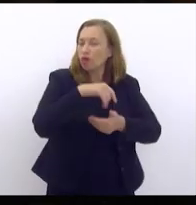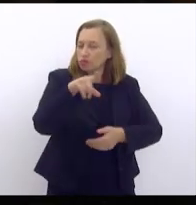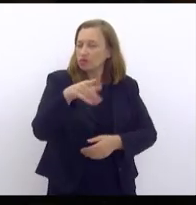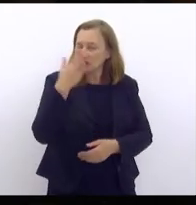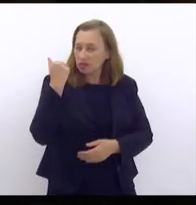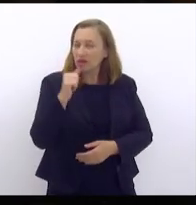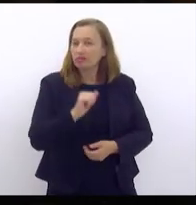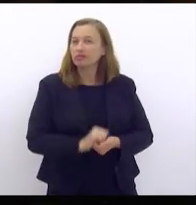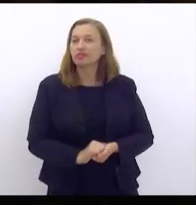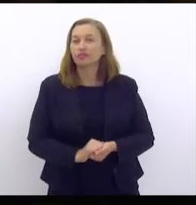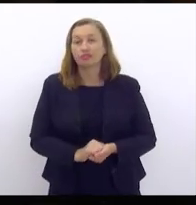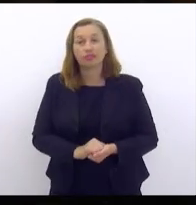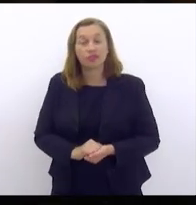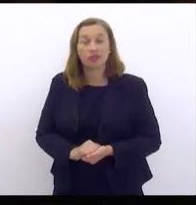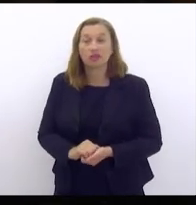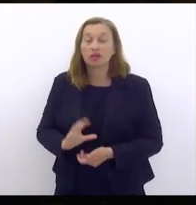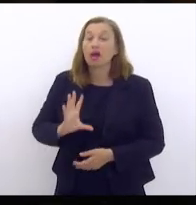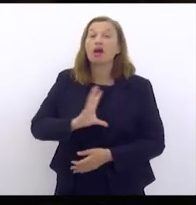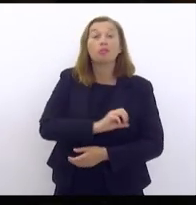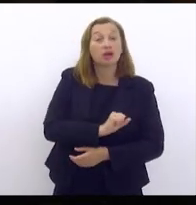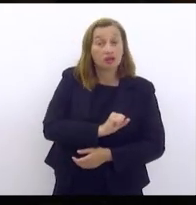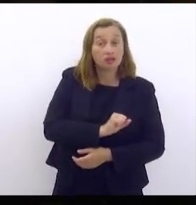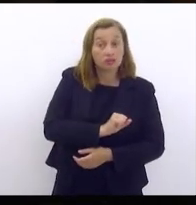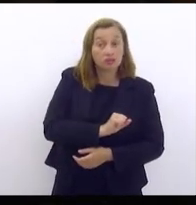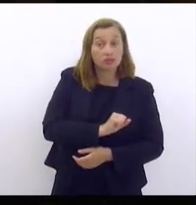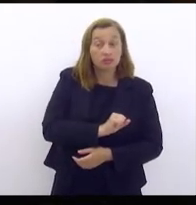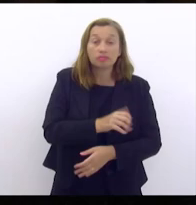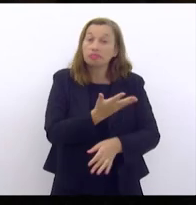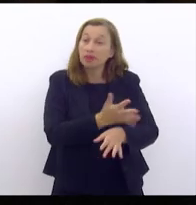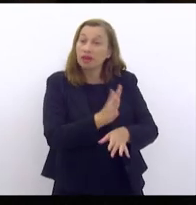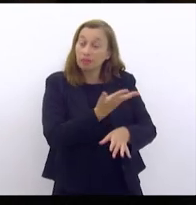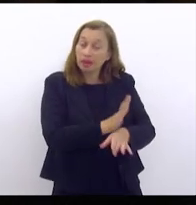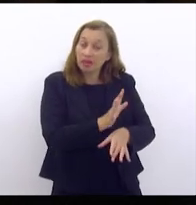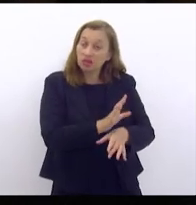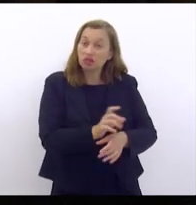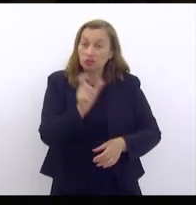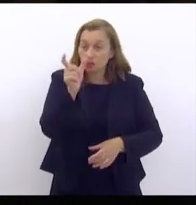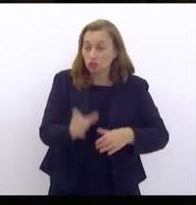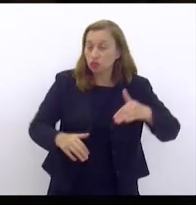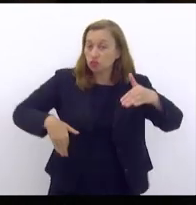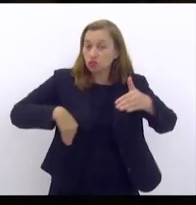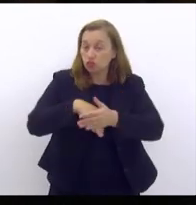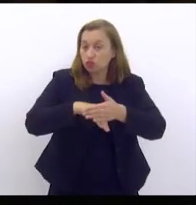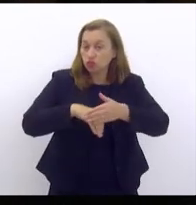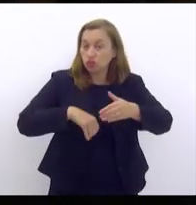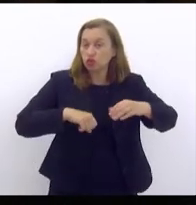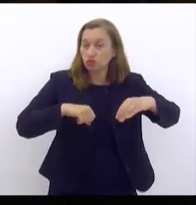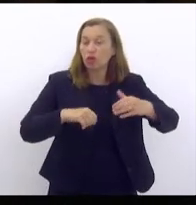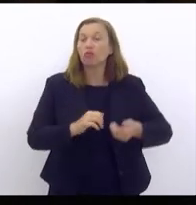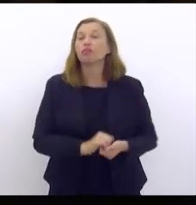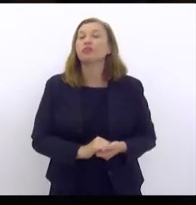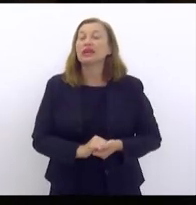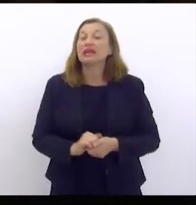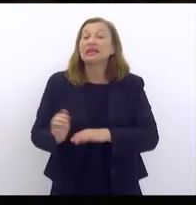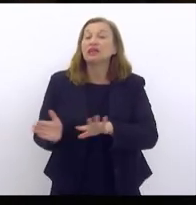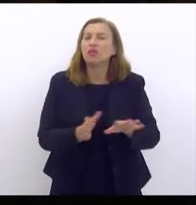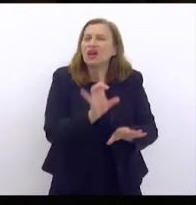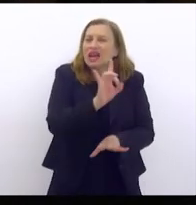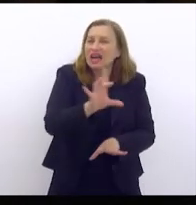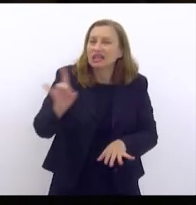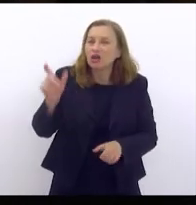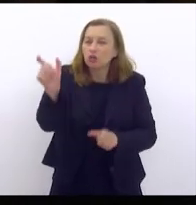nós acabamos nos apaixonando pela prática do futebol. E aí, cada um foi